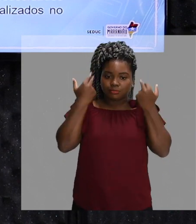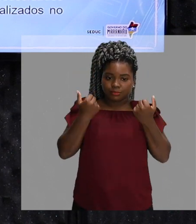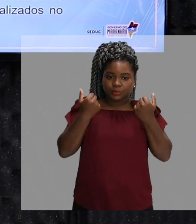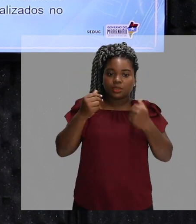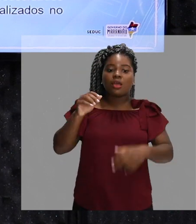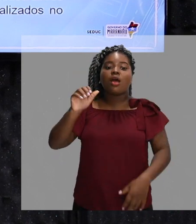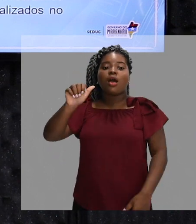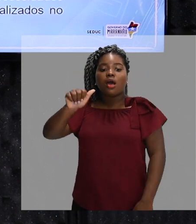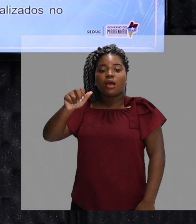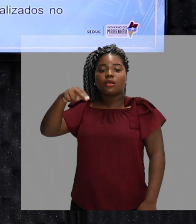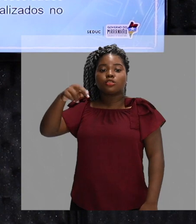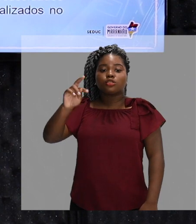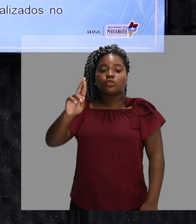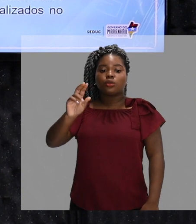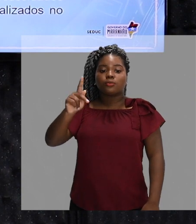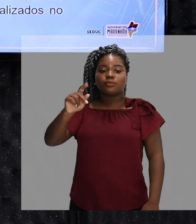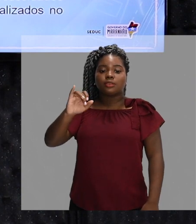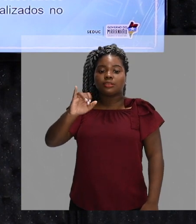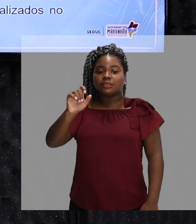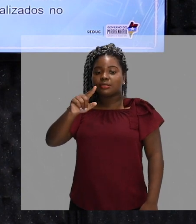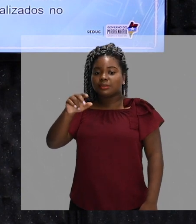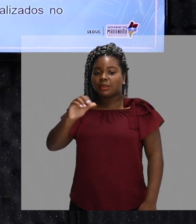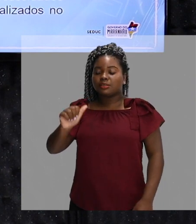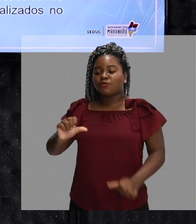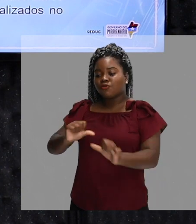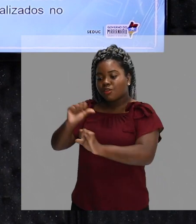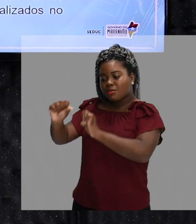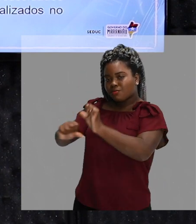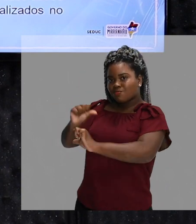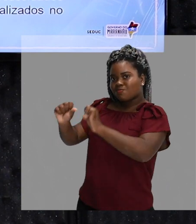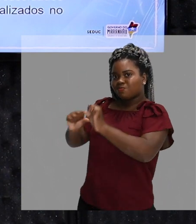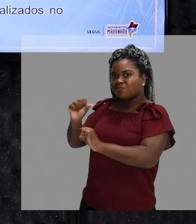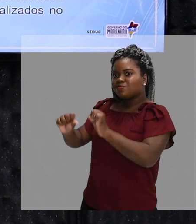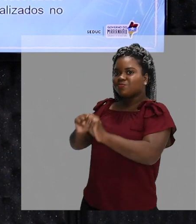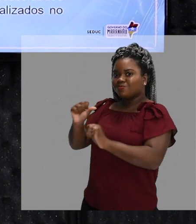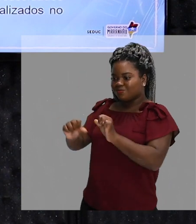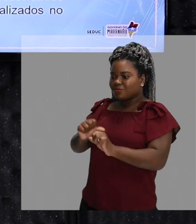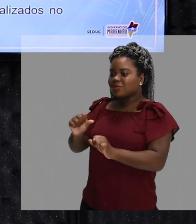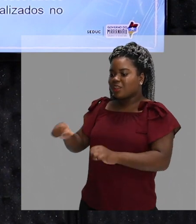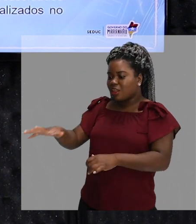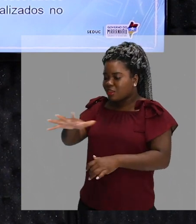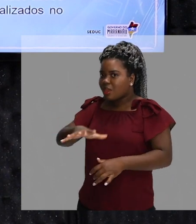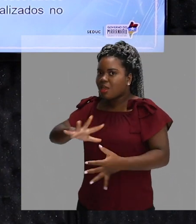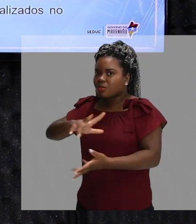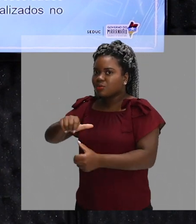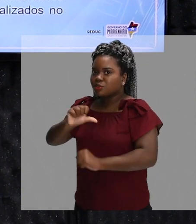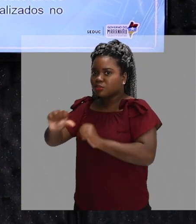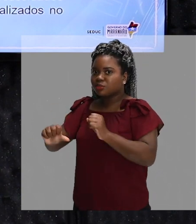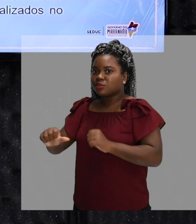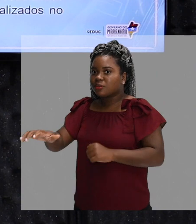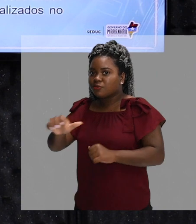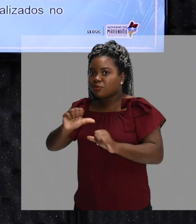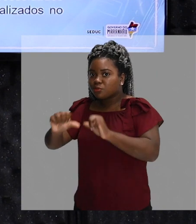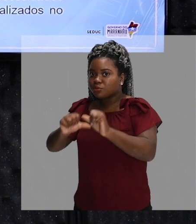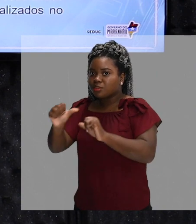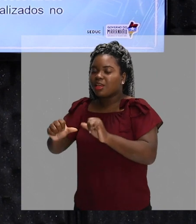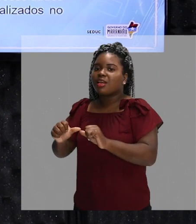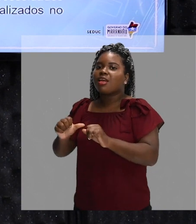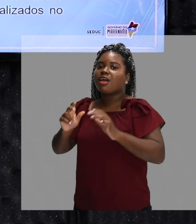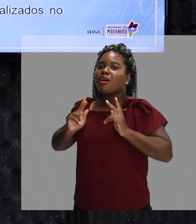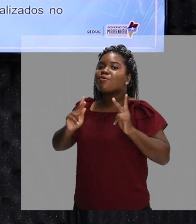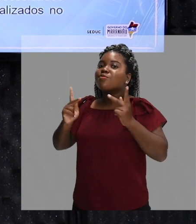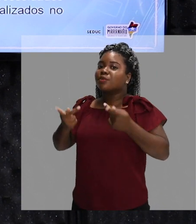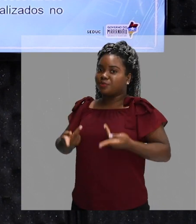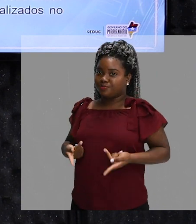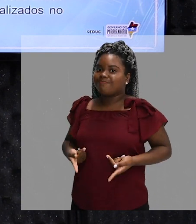antropizados são aqueles que foram modificados pela ação humana. Então, essas